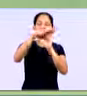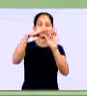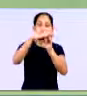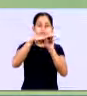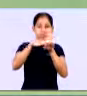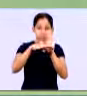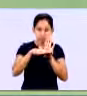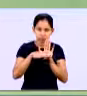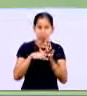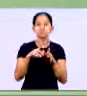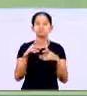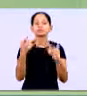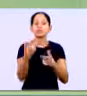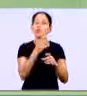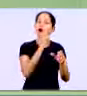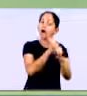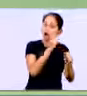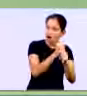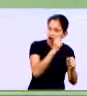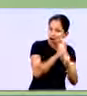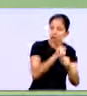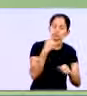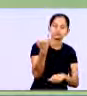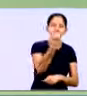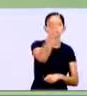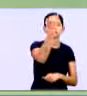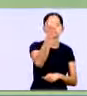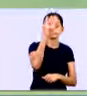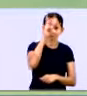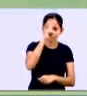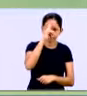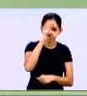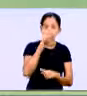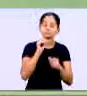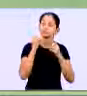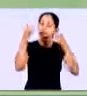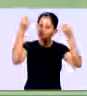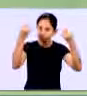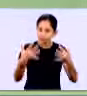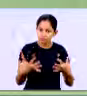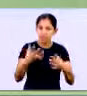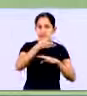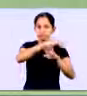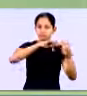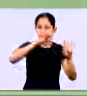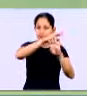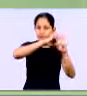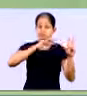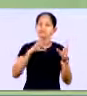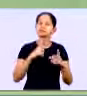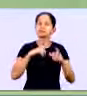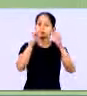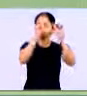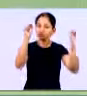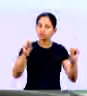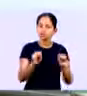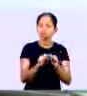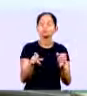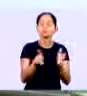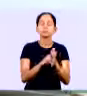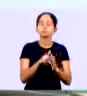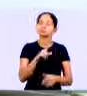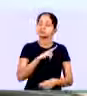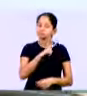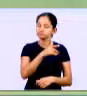o controle diário de caixa, né, que a gente explicou para vocês como é que faz, apresentei umas planilhas aqui, tem sistemas que fazem isso